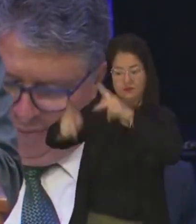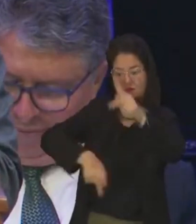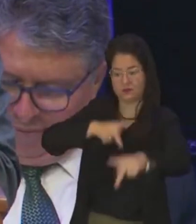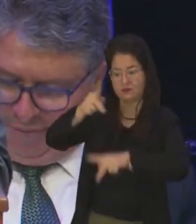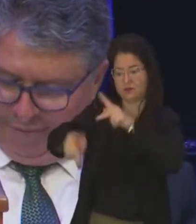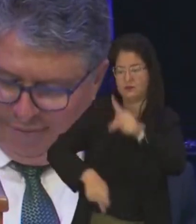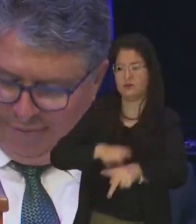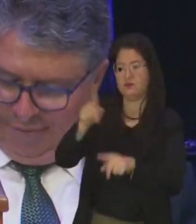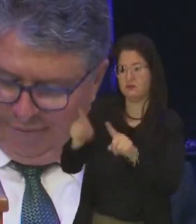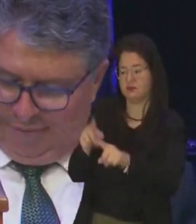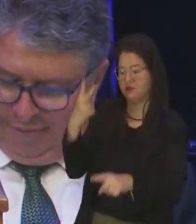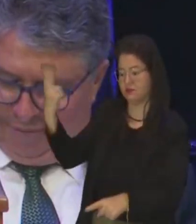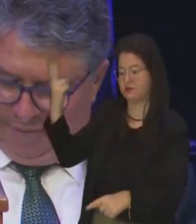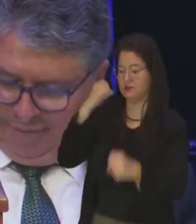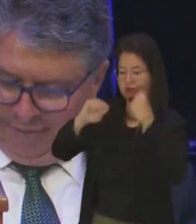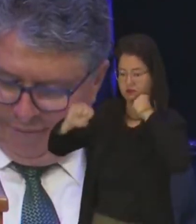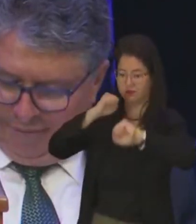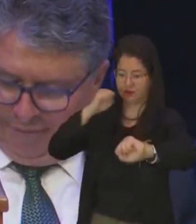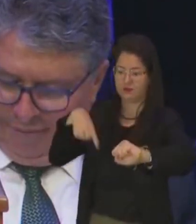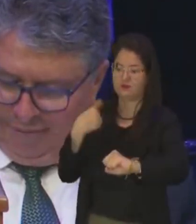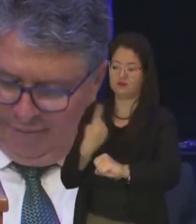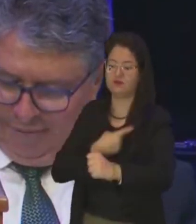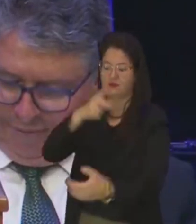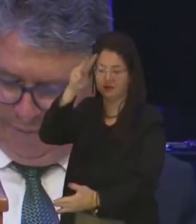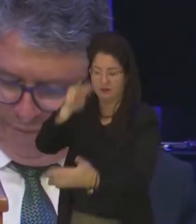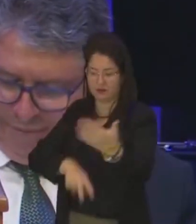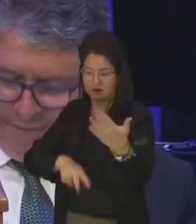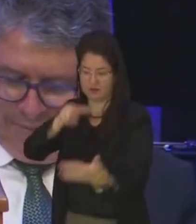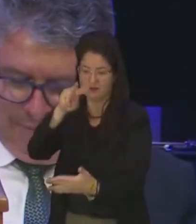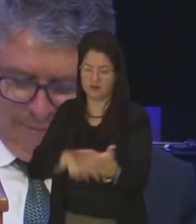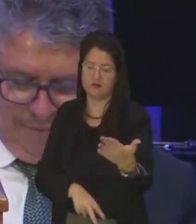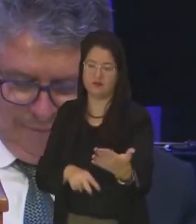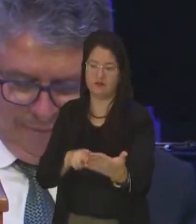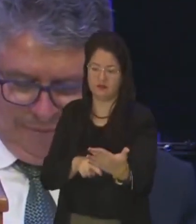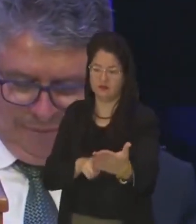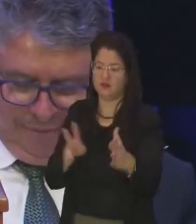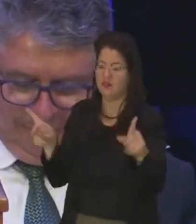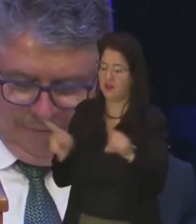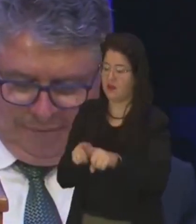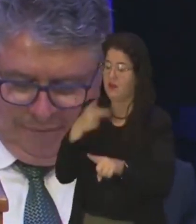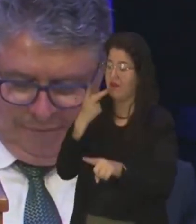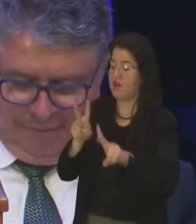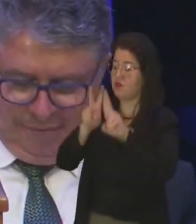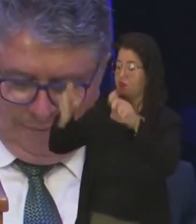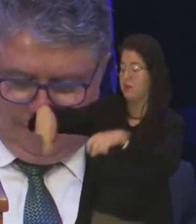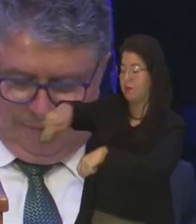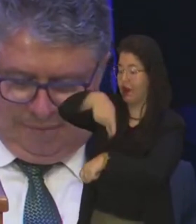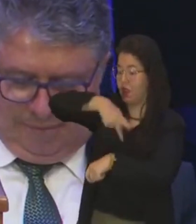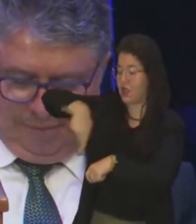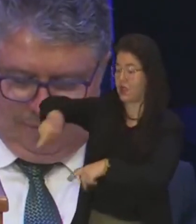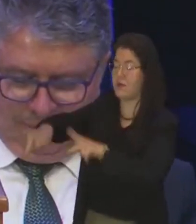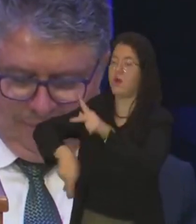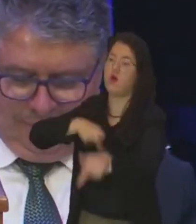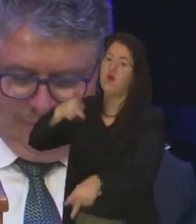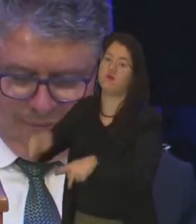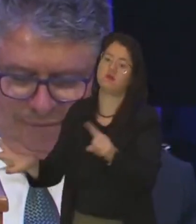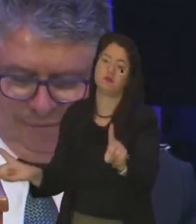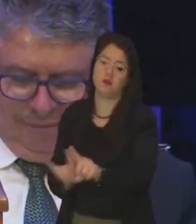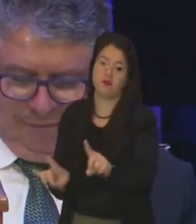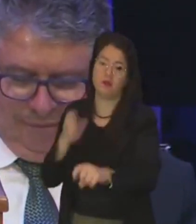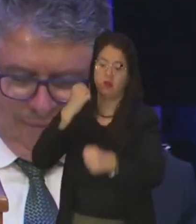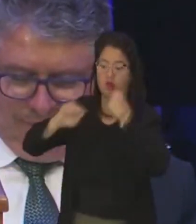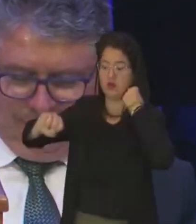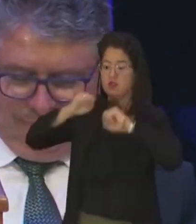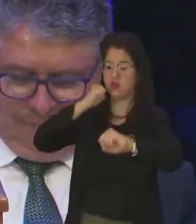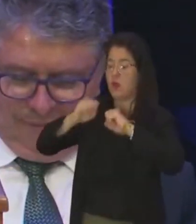2 salmos que nós lemos aqui, na leitura em conjunto, falavam de nações e povos também. Os salmos